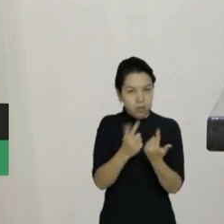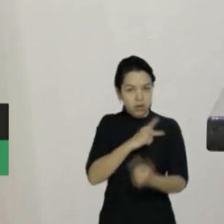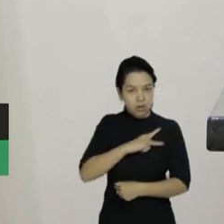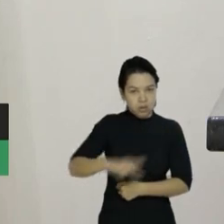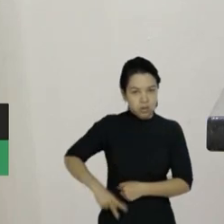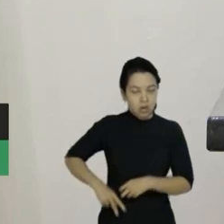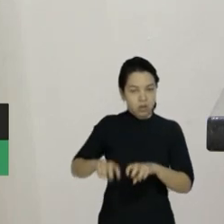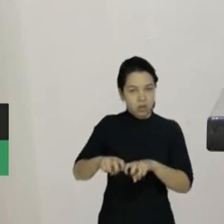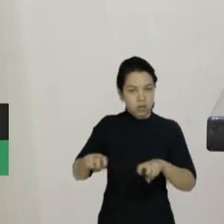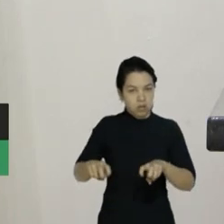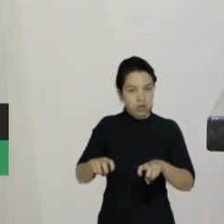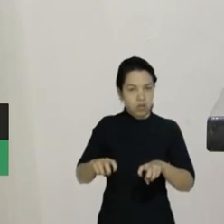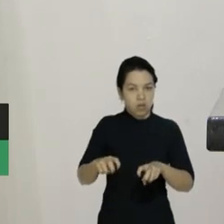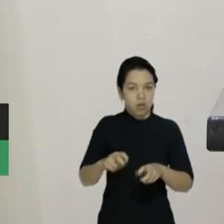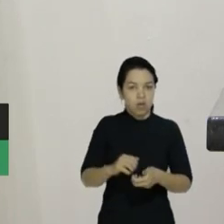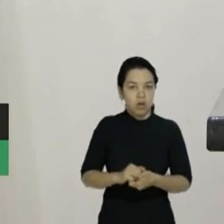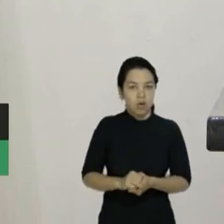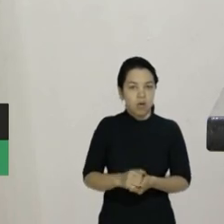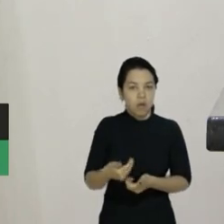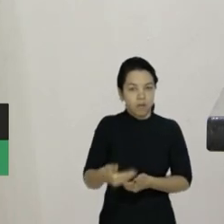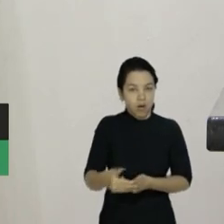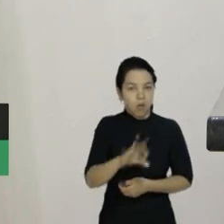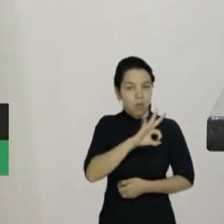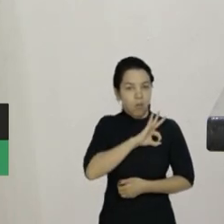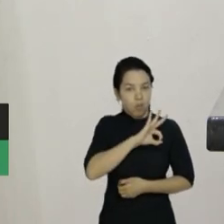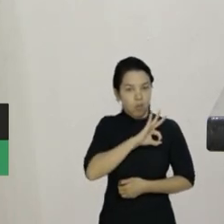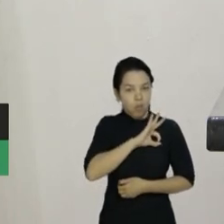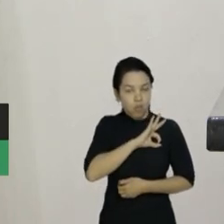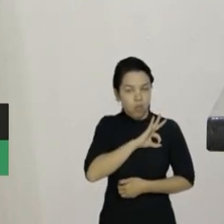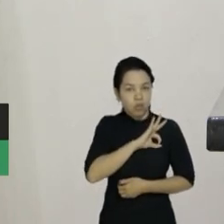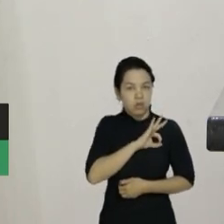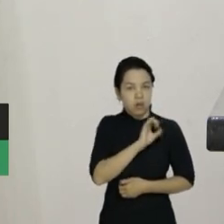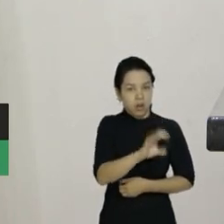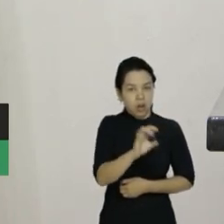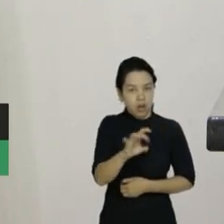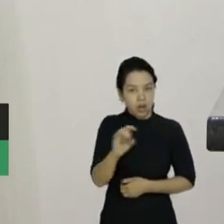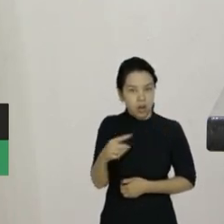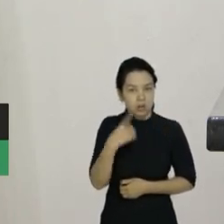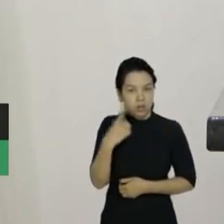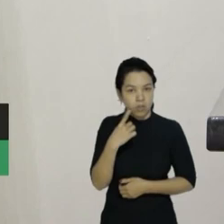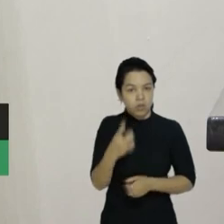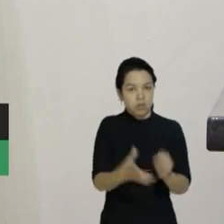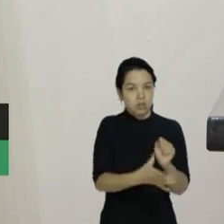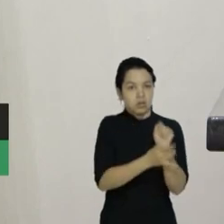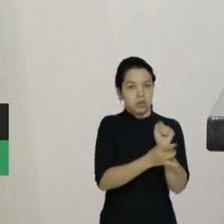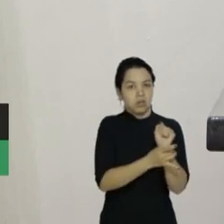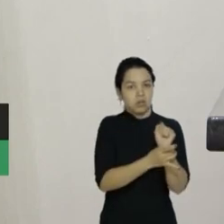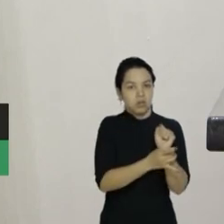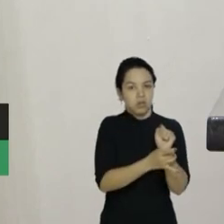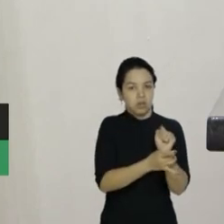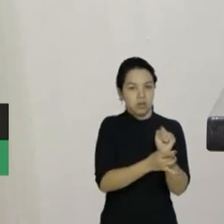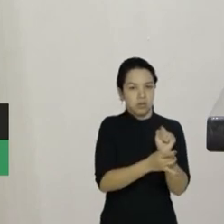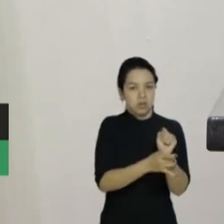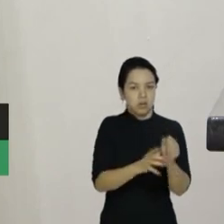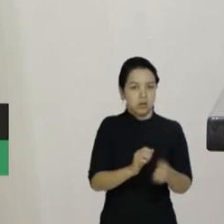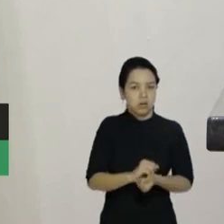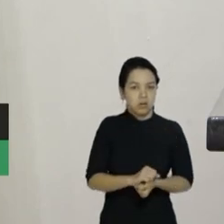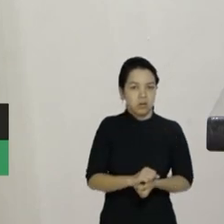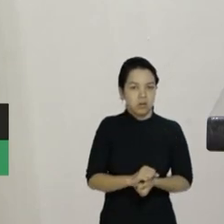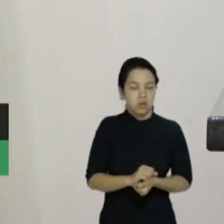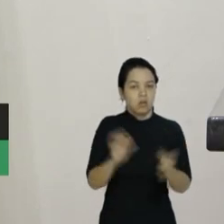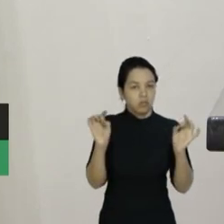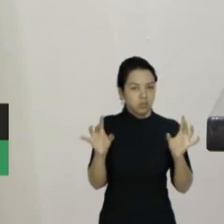e vão colocar um policial à disposição de cada deputado para a segurança, eu achei extremamente